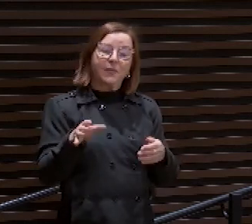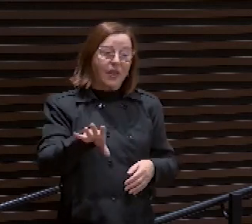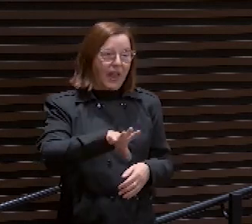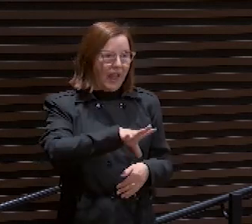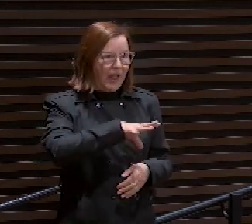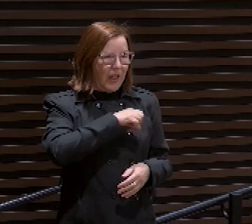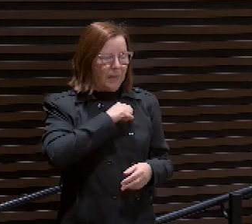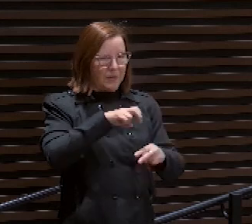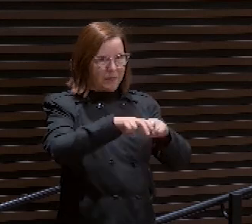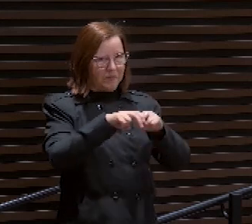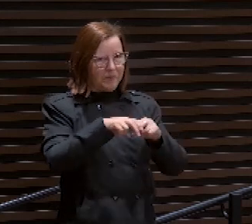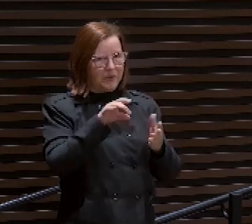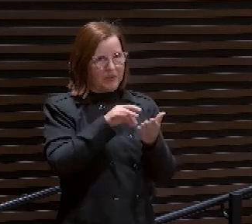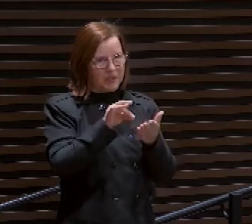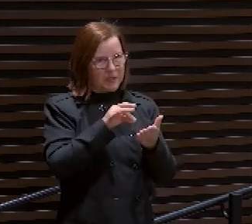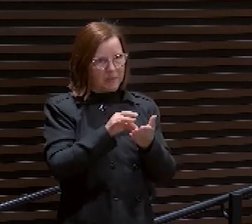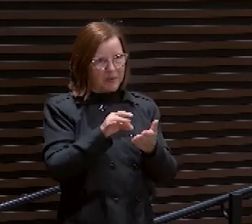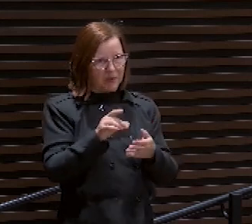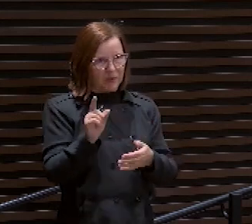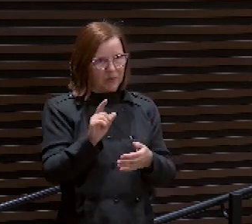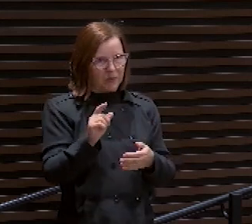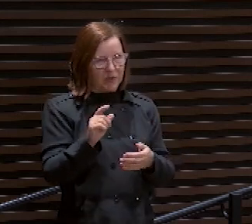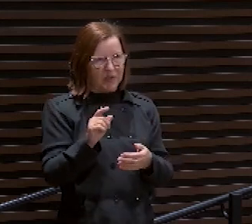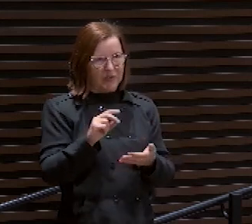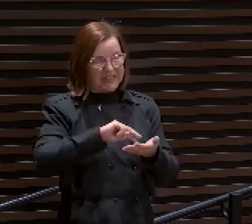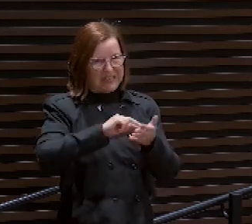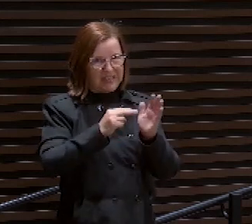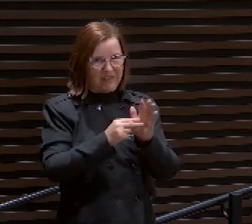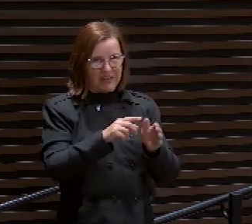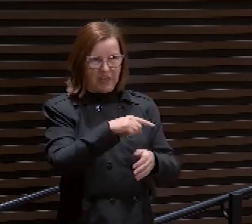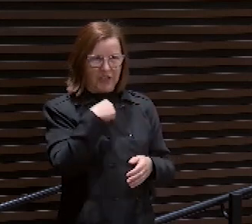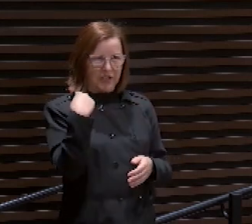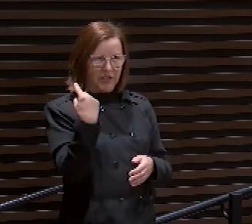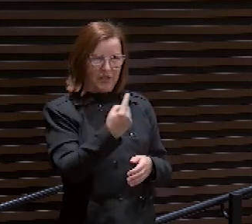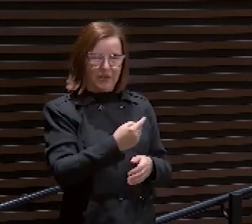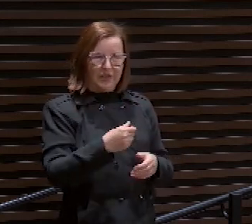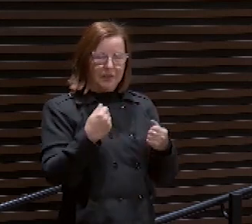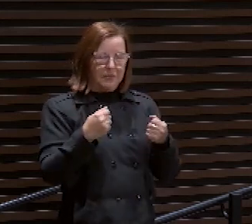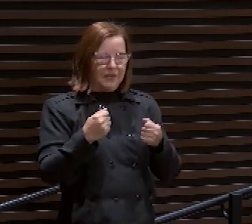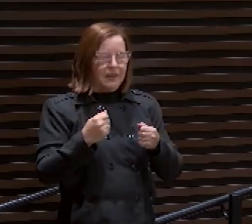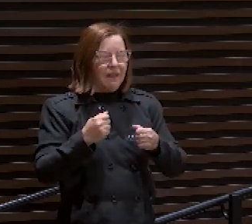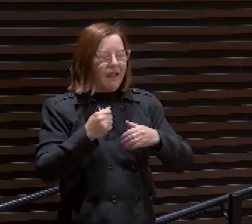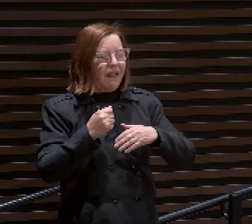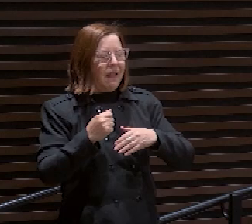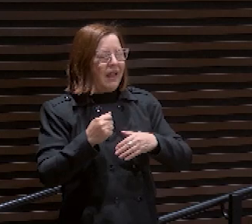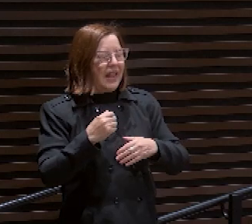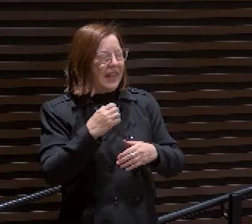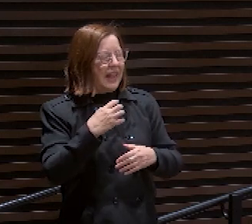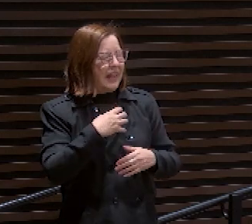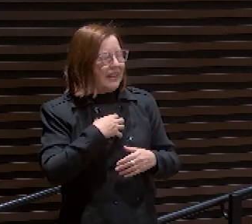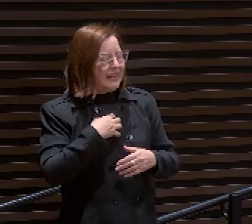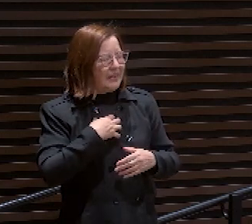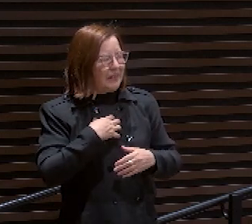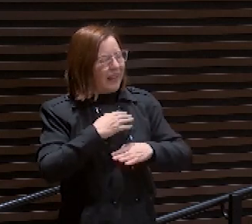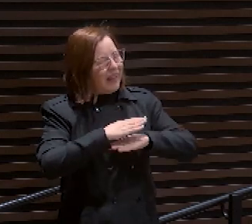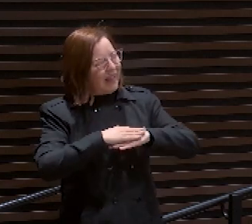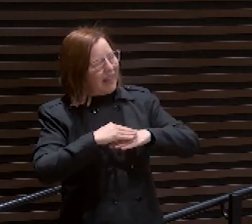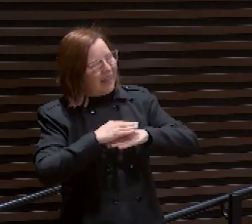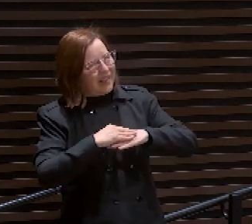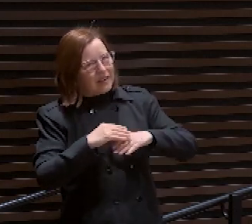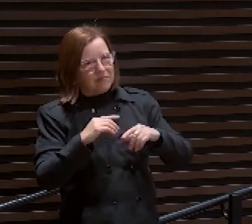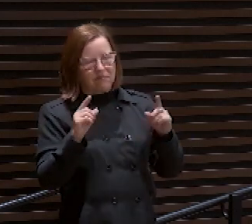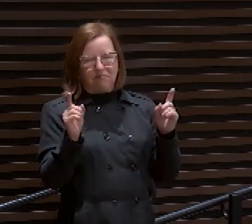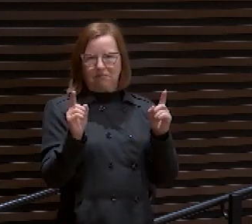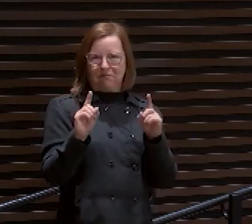aos inimigos, ele não quer dizer que nós temos que ter sentimento de carinho, sentimento de afeto por aquelas pessoas que